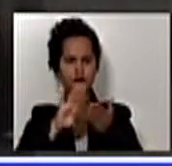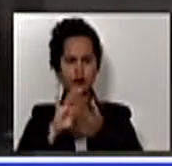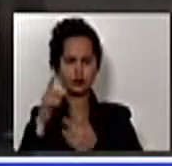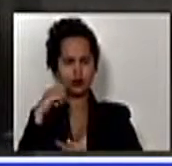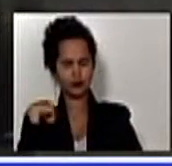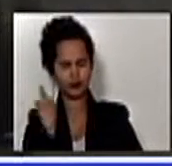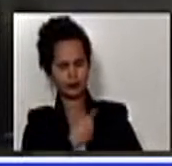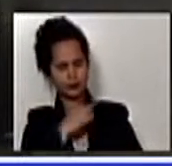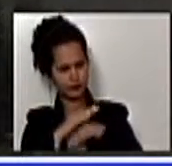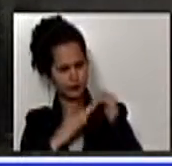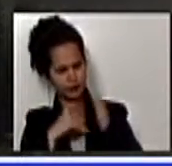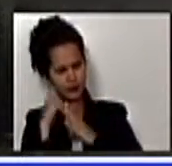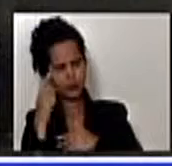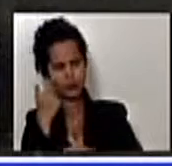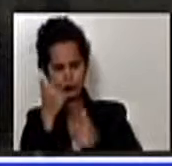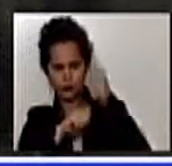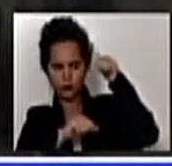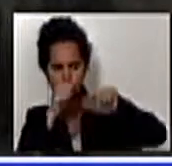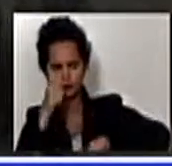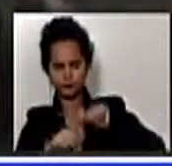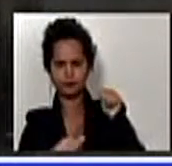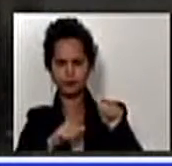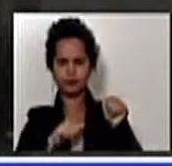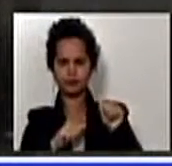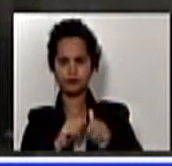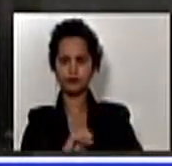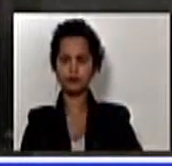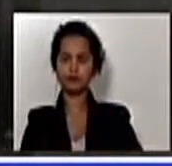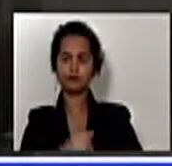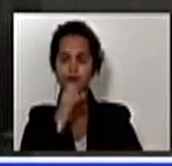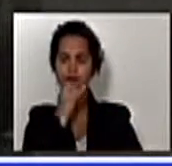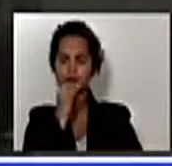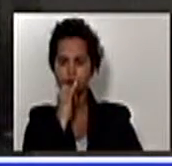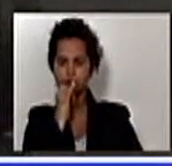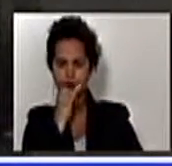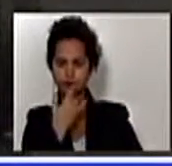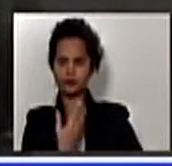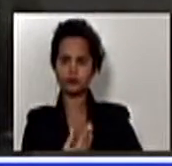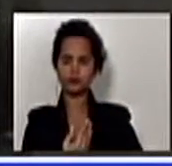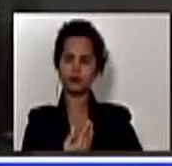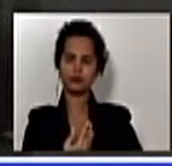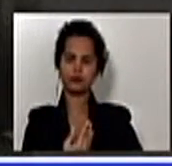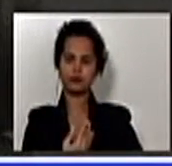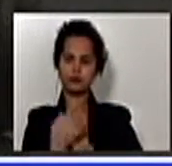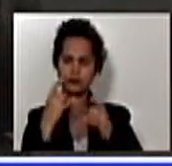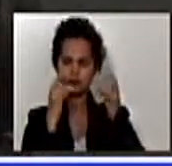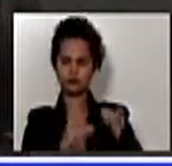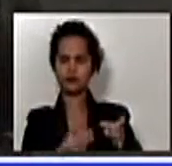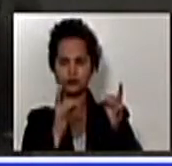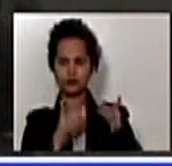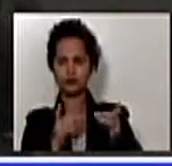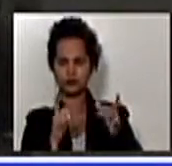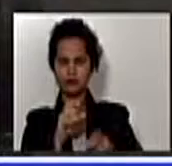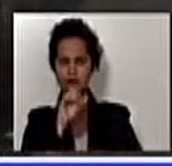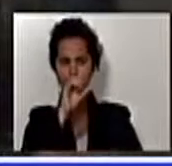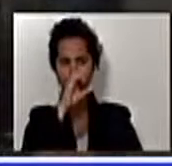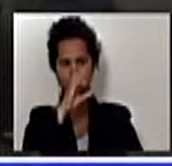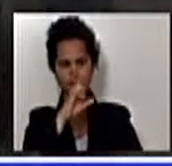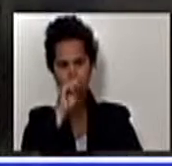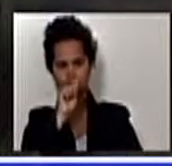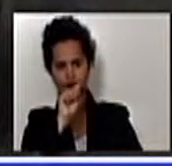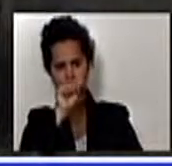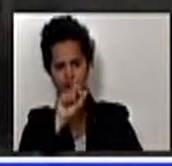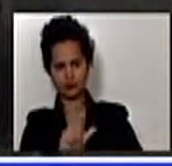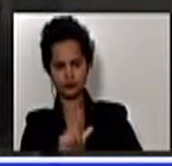bastante profissional. Nós temos um outro exemplo, que foi a venda da CEAL, né?